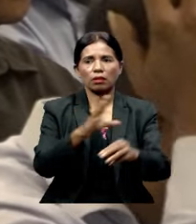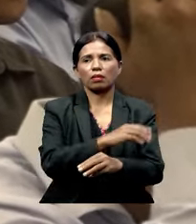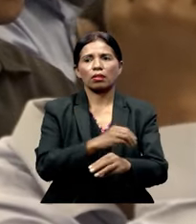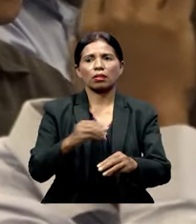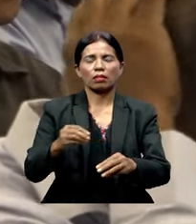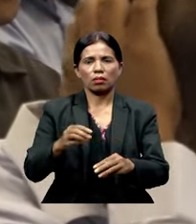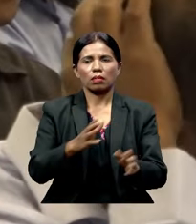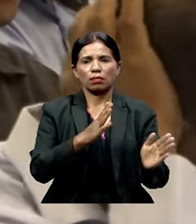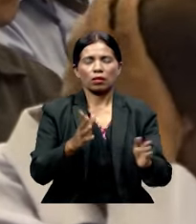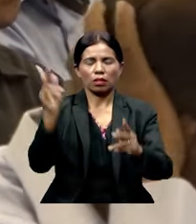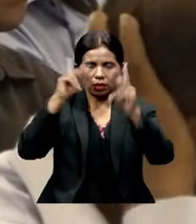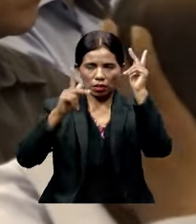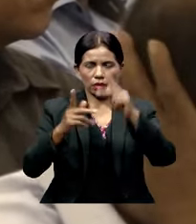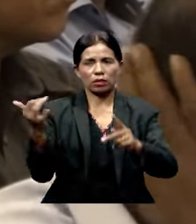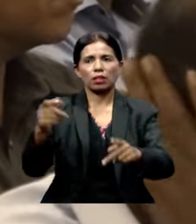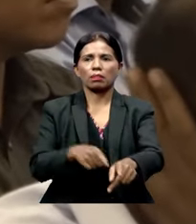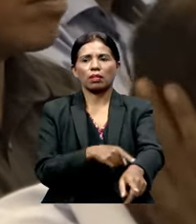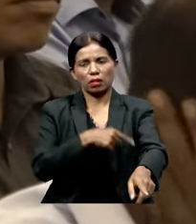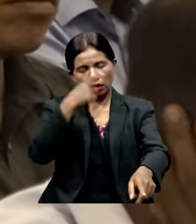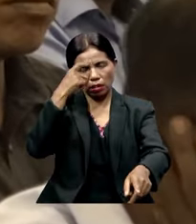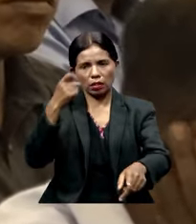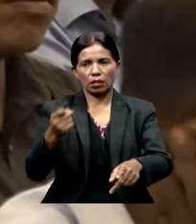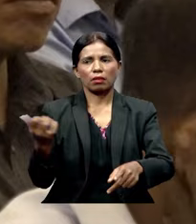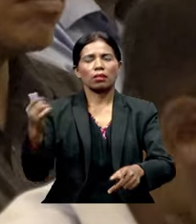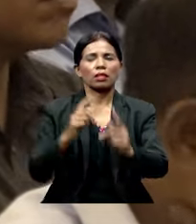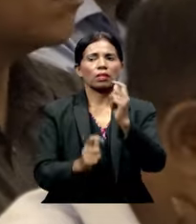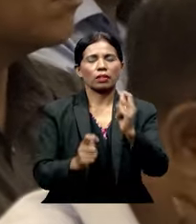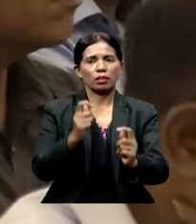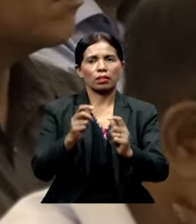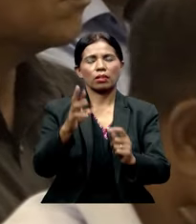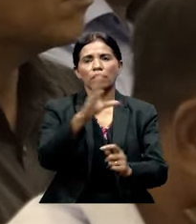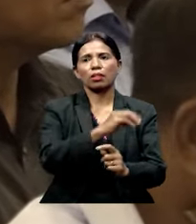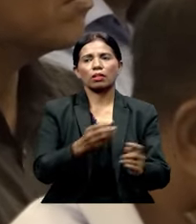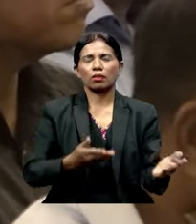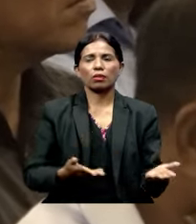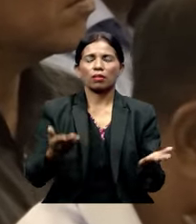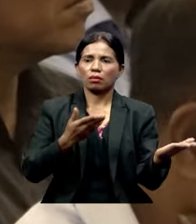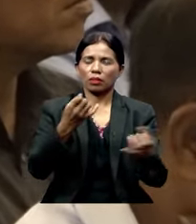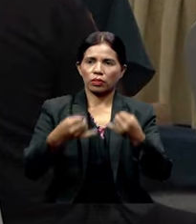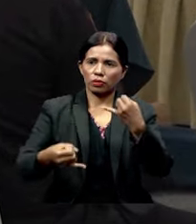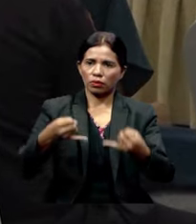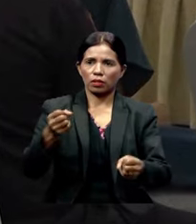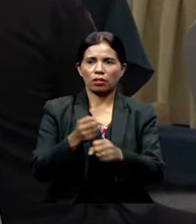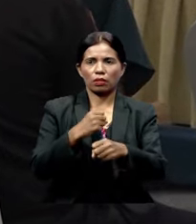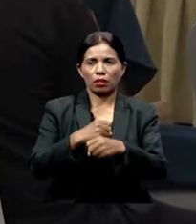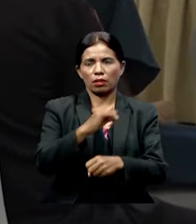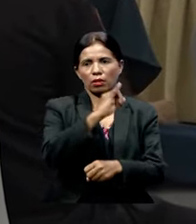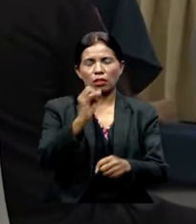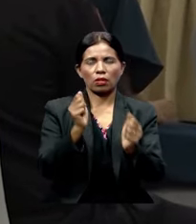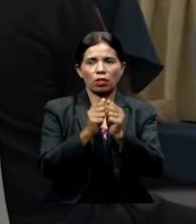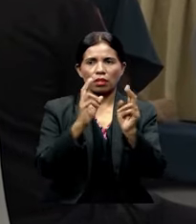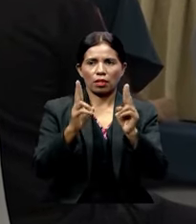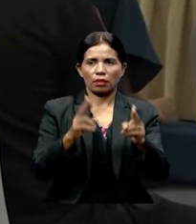mak processo caso sir nebe cleor tamba durante ne tribunal recurso oriente hela juiz sir atu halo julgamento